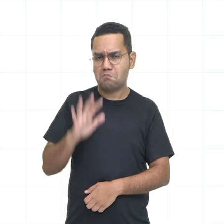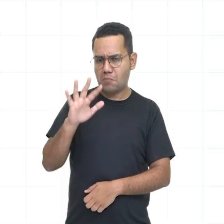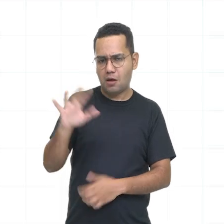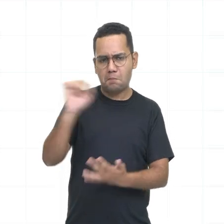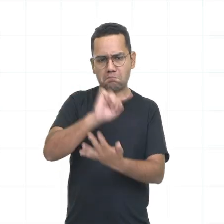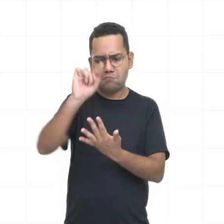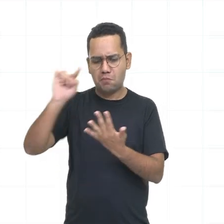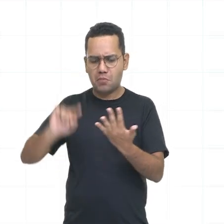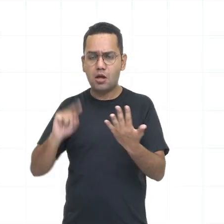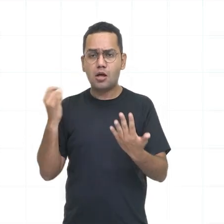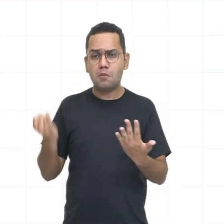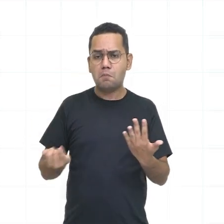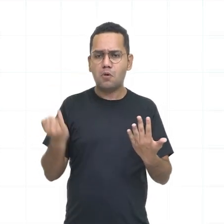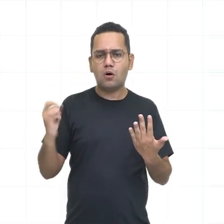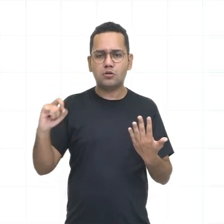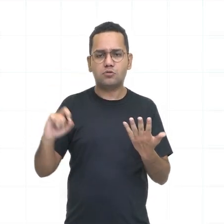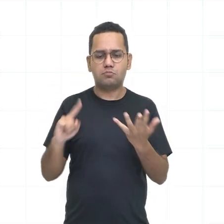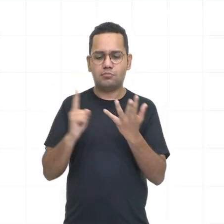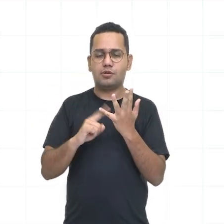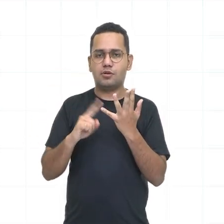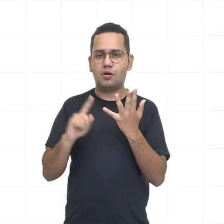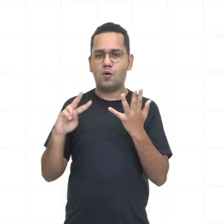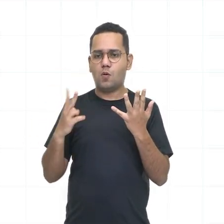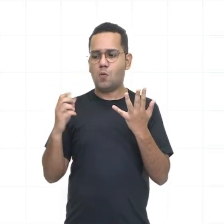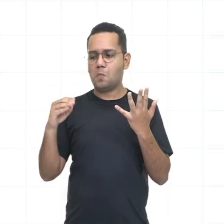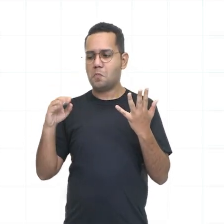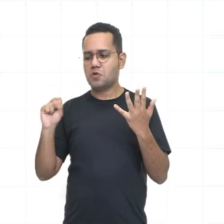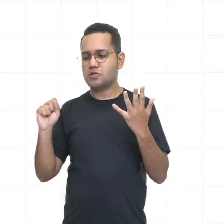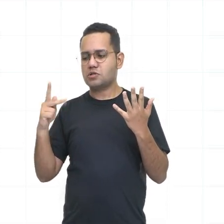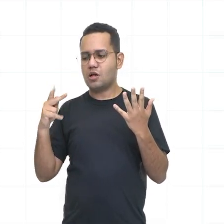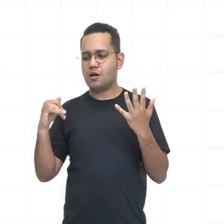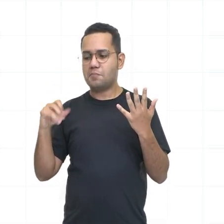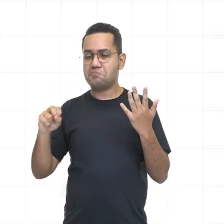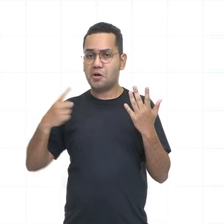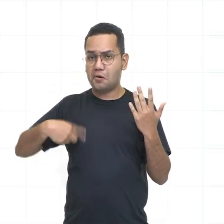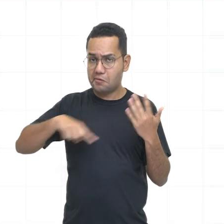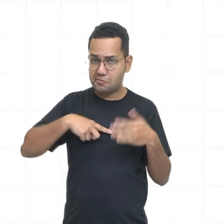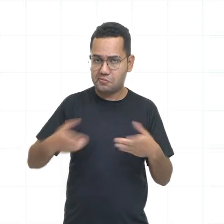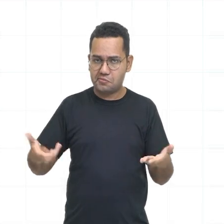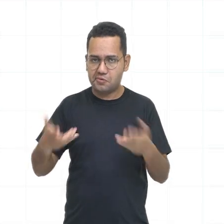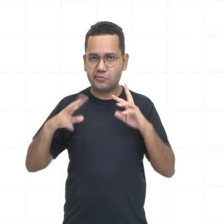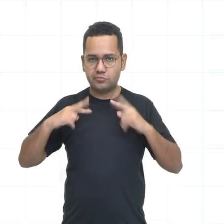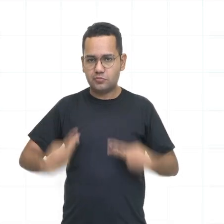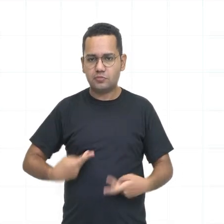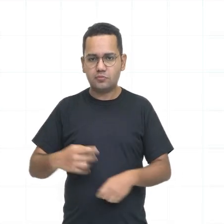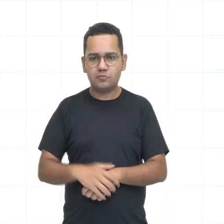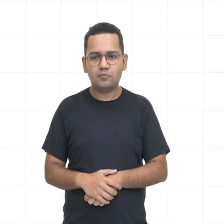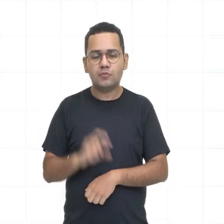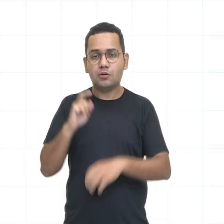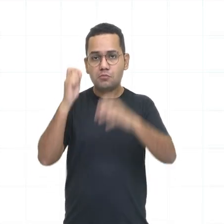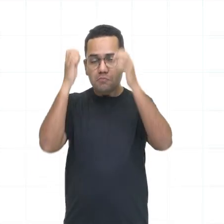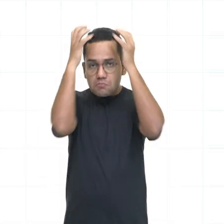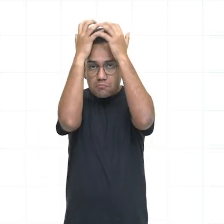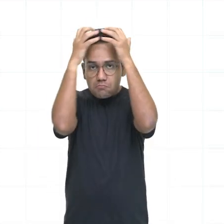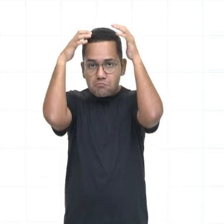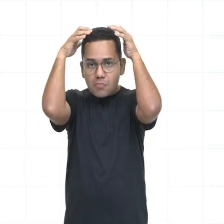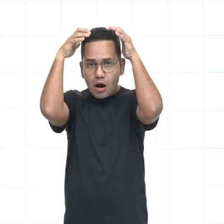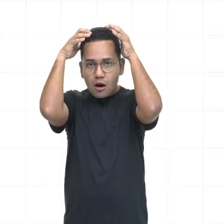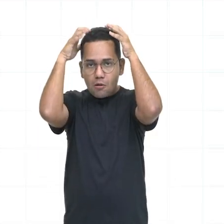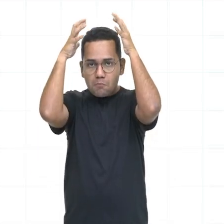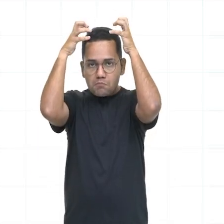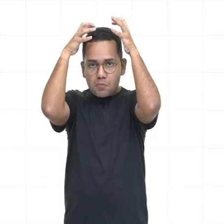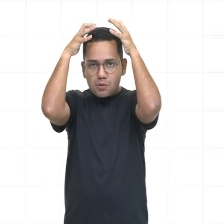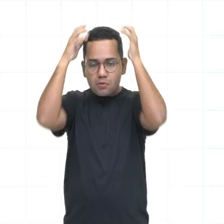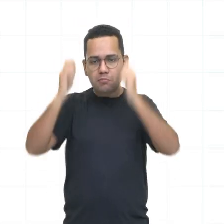falar que o Homo sapiens, né, que é aí a nossa espécie, ele tem uma cabeça maior, um crânio maior